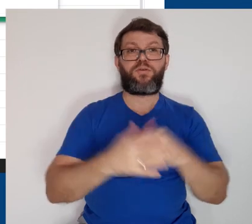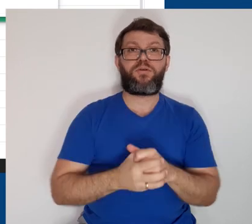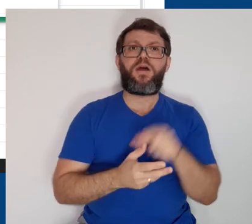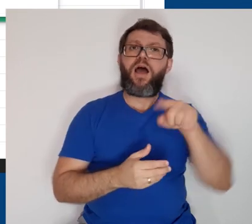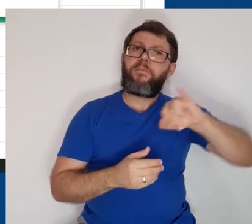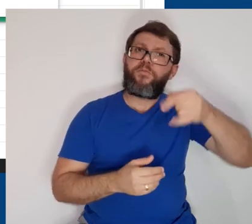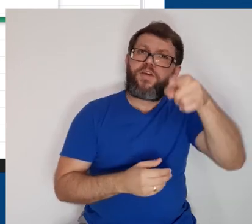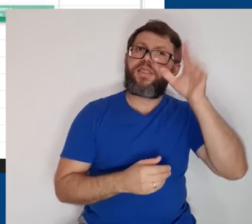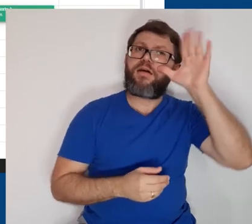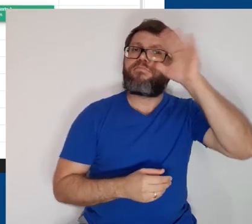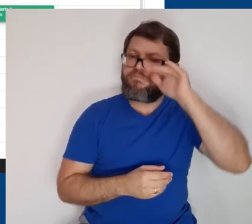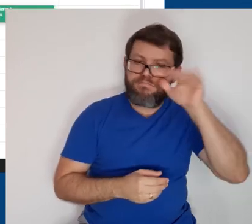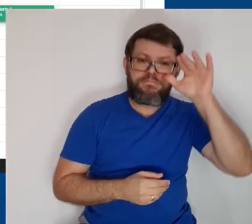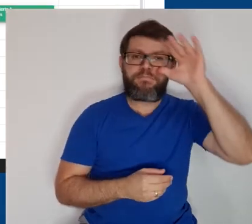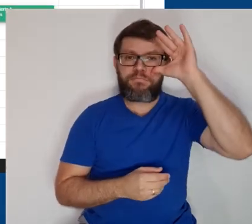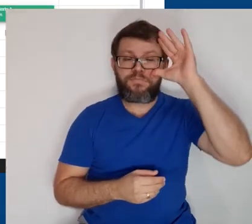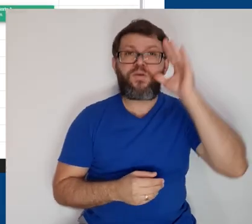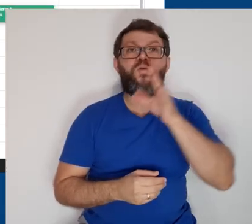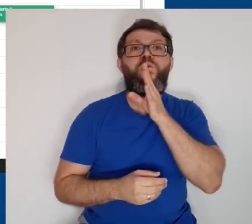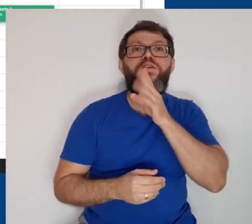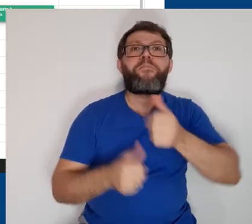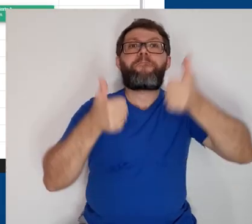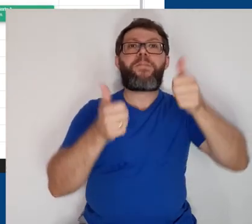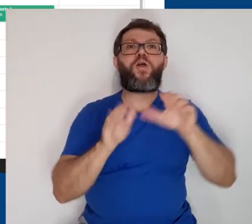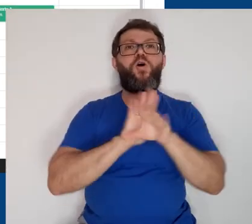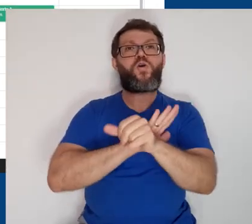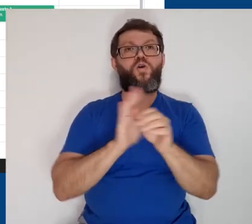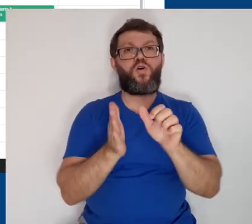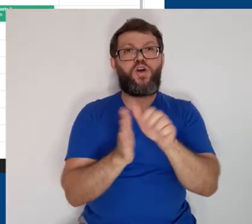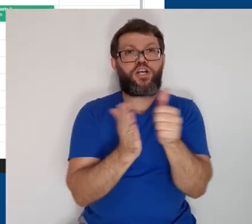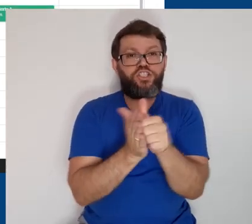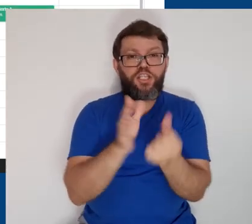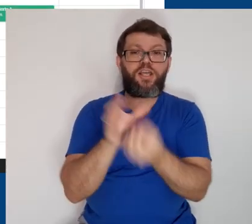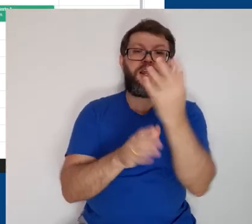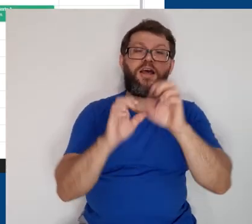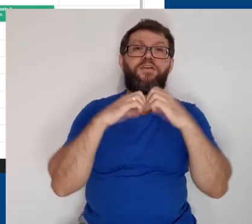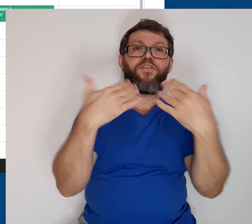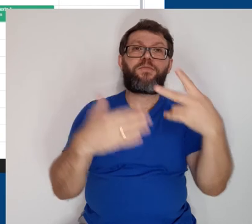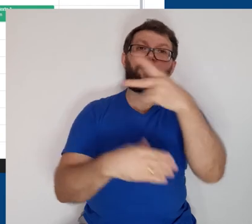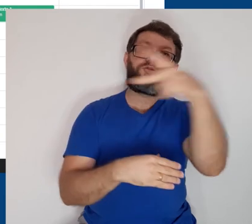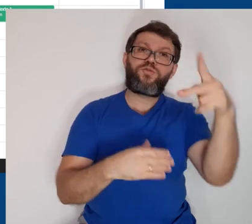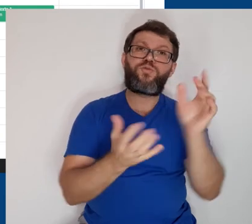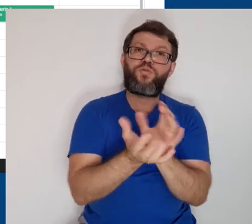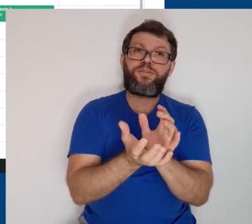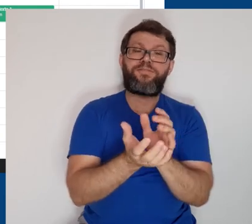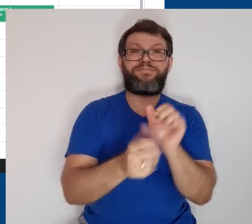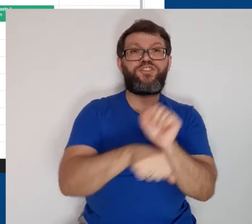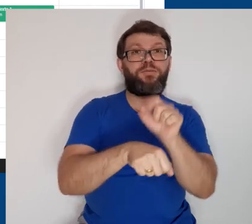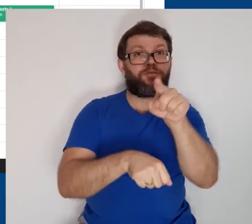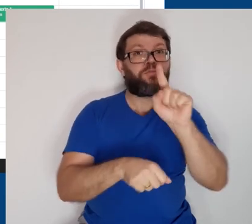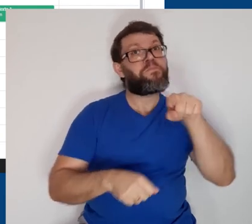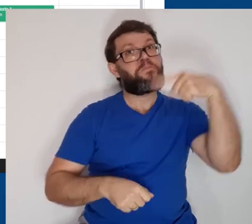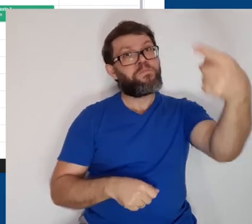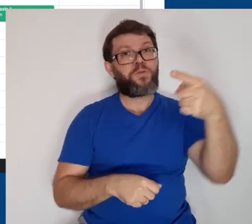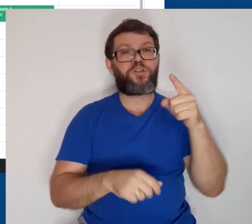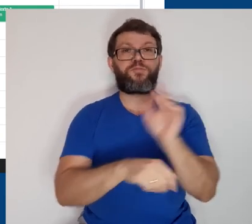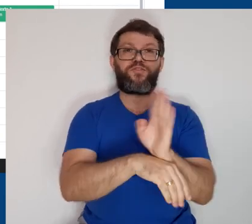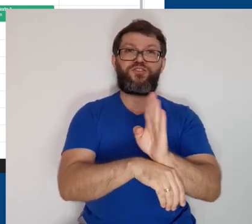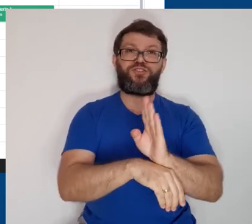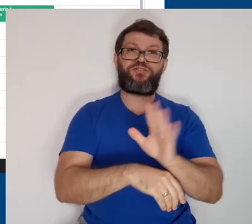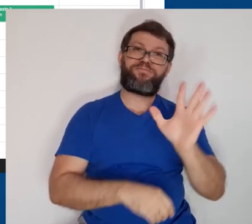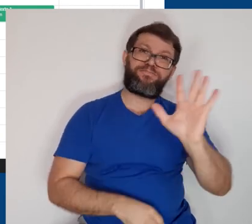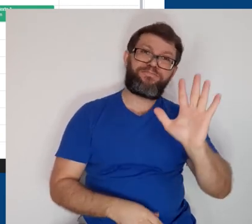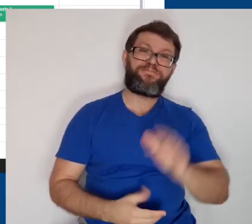alterar o proprietário dele aproveite para conhecer melhor a sua Google Agenda e criar eventos para as suas turmas